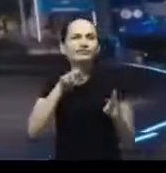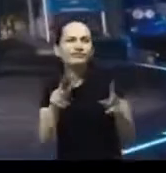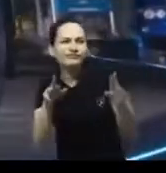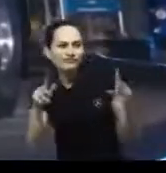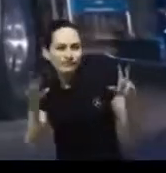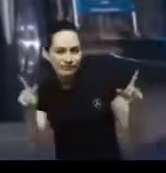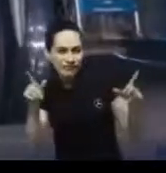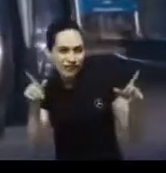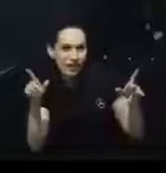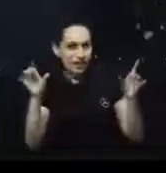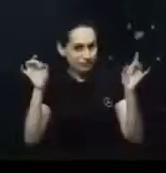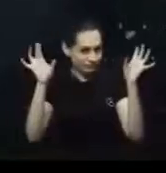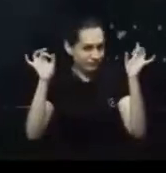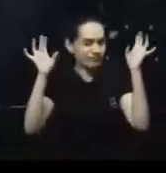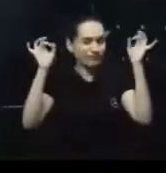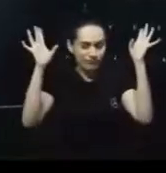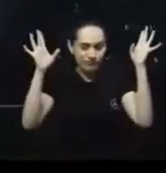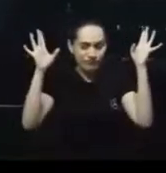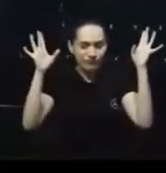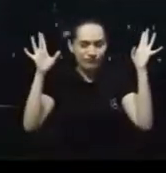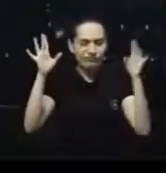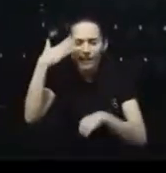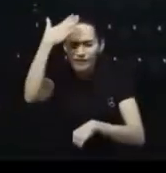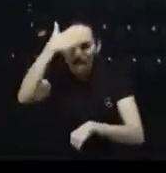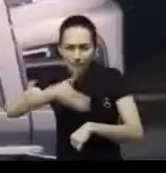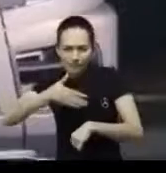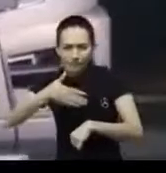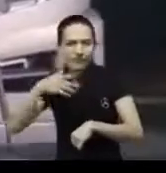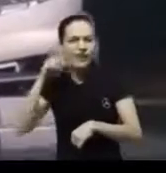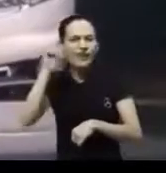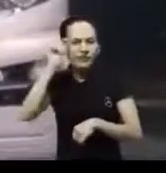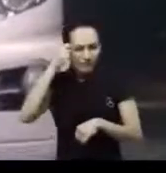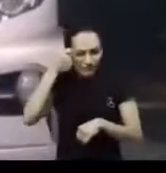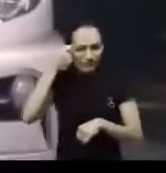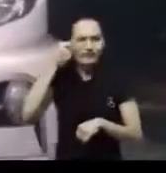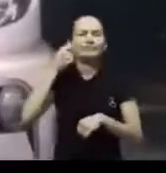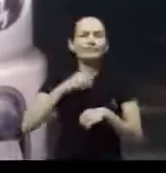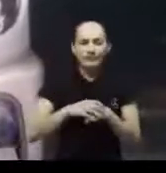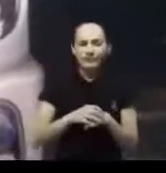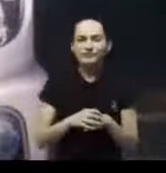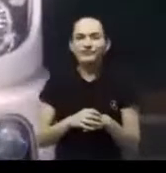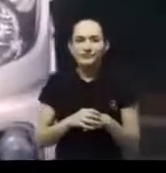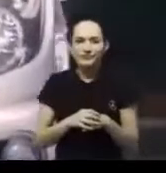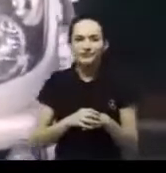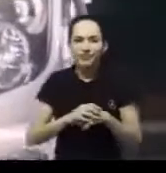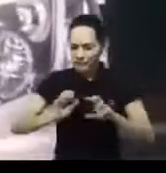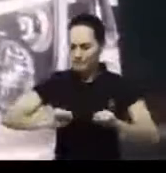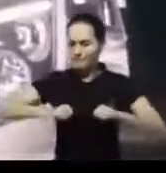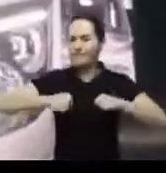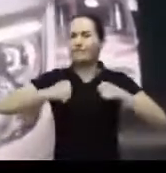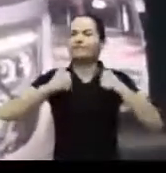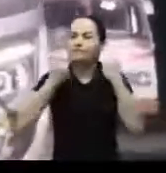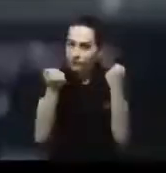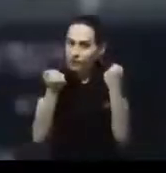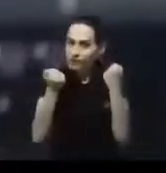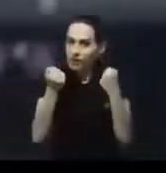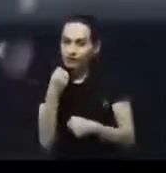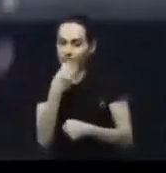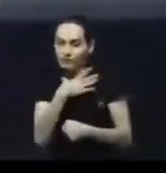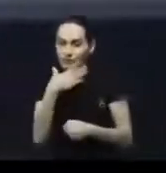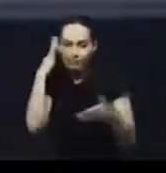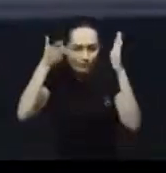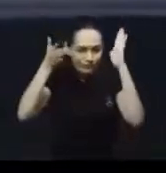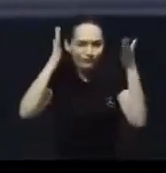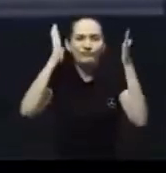lateral da linha lá esse e a grade frontal em Black Piano dão ainda mais força ao design do